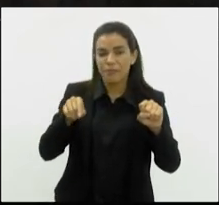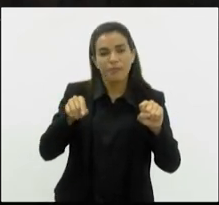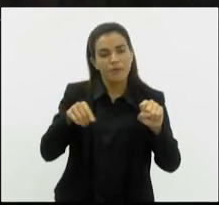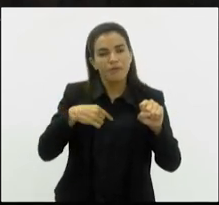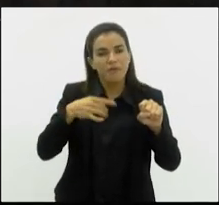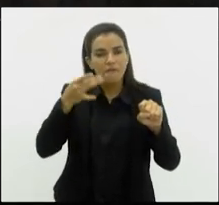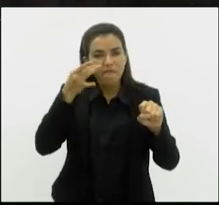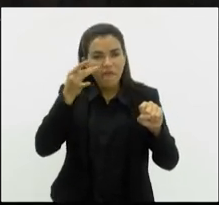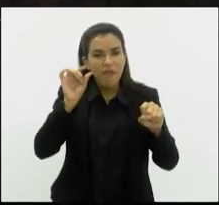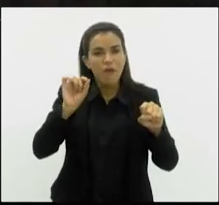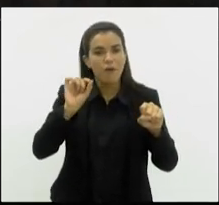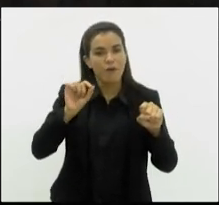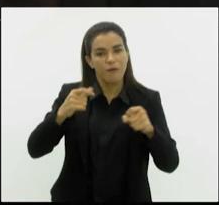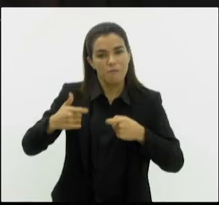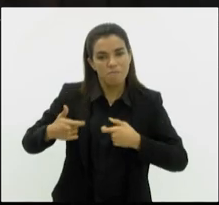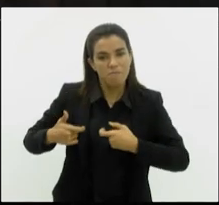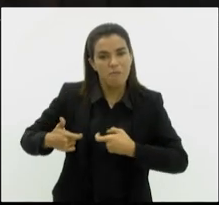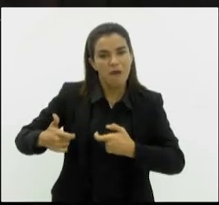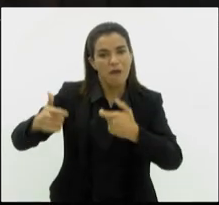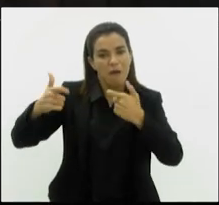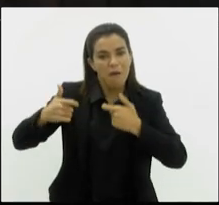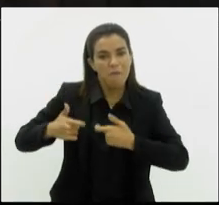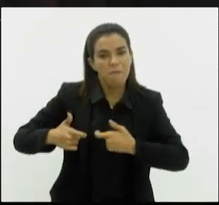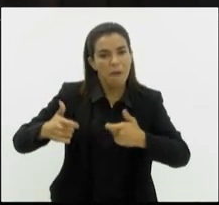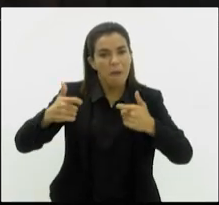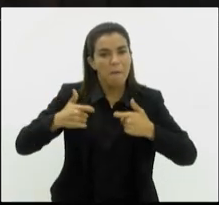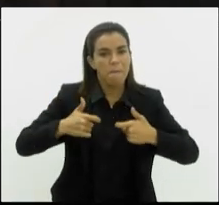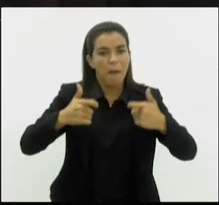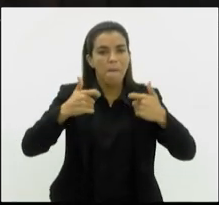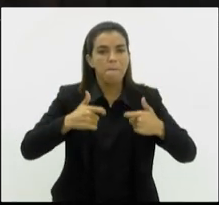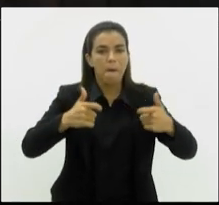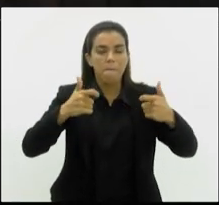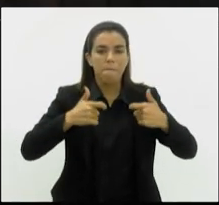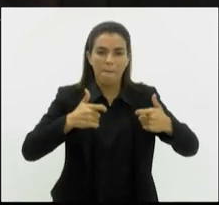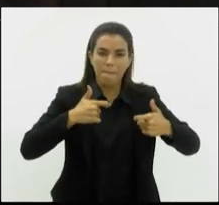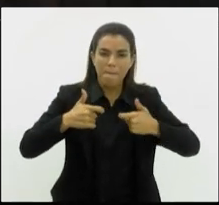é tiroteios e bala atingindo